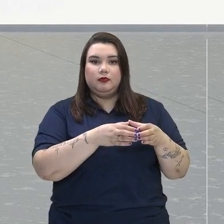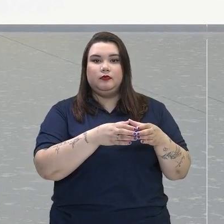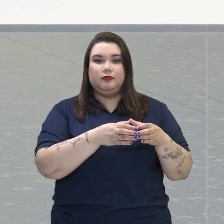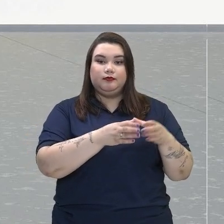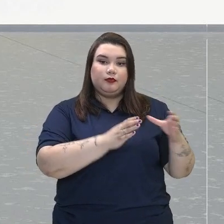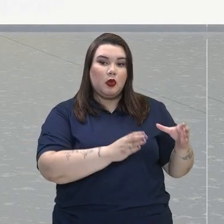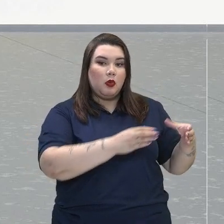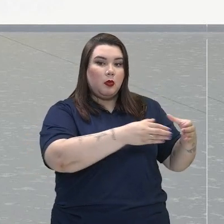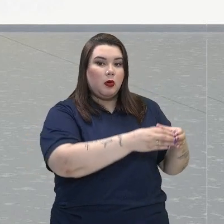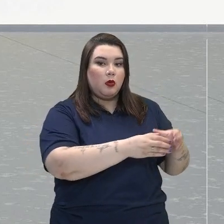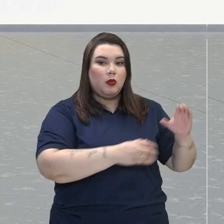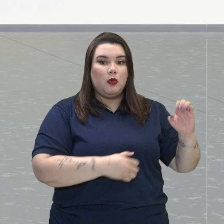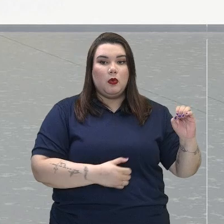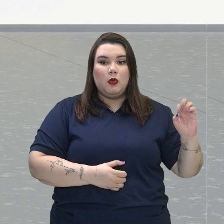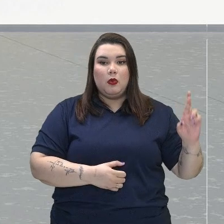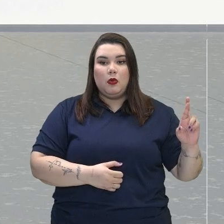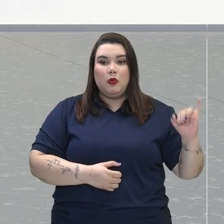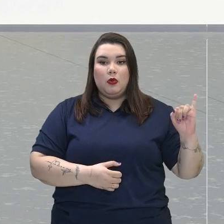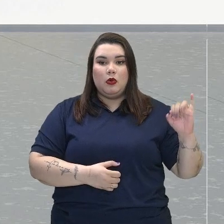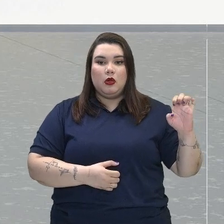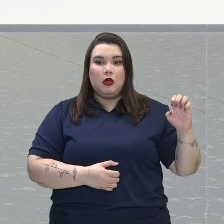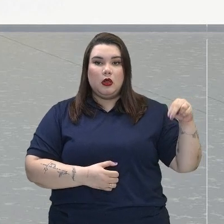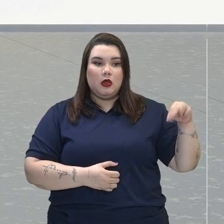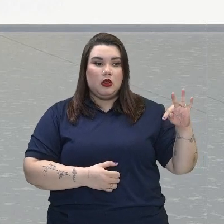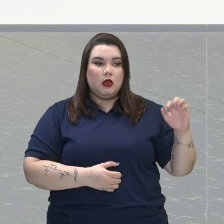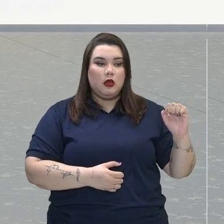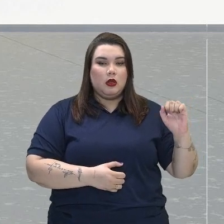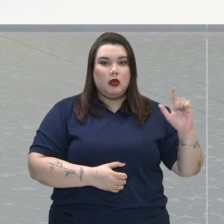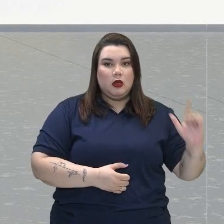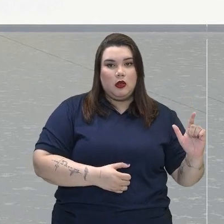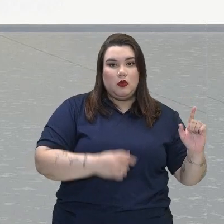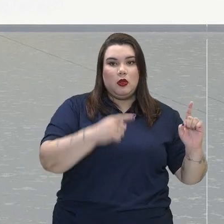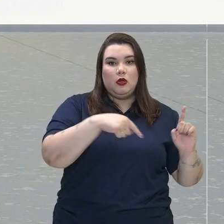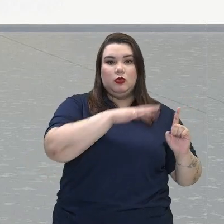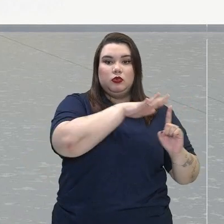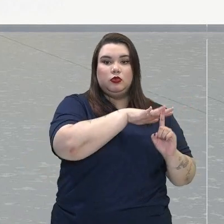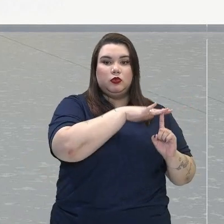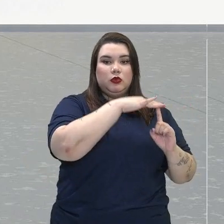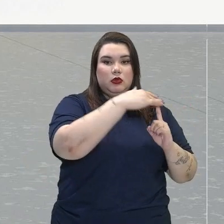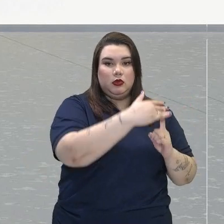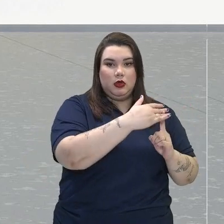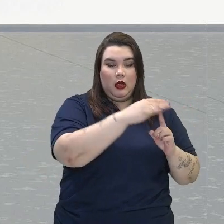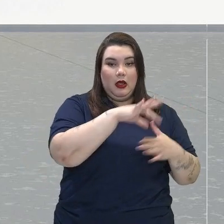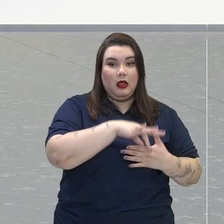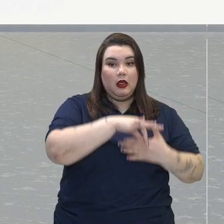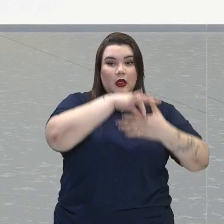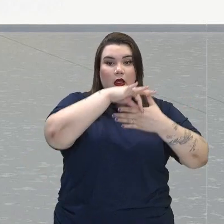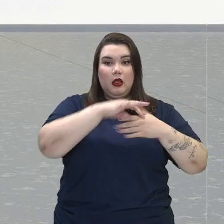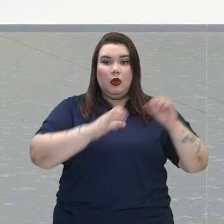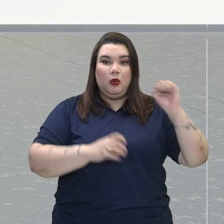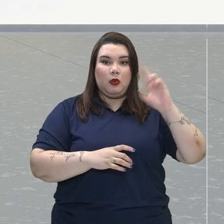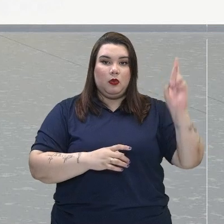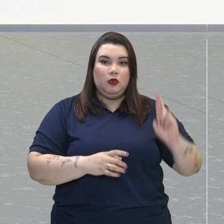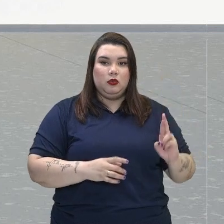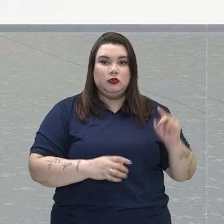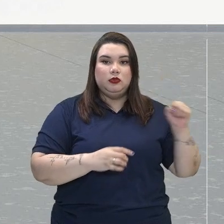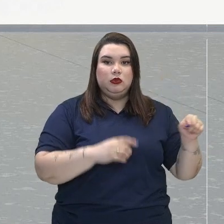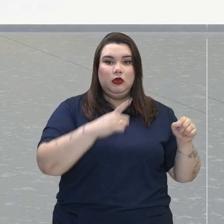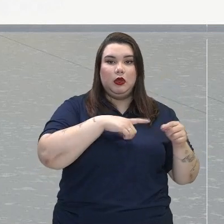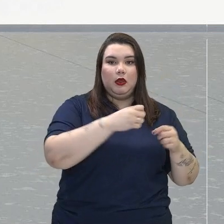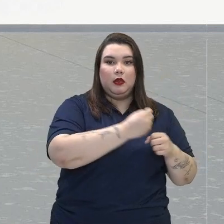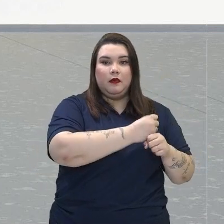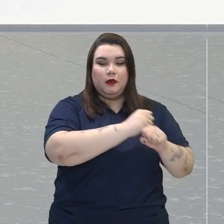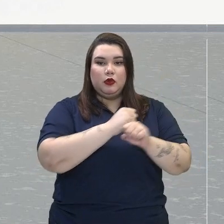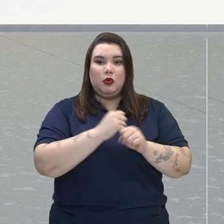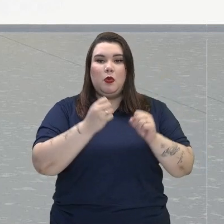bloco oriental, que é liderado pela União Soviética. Esse bloco socialista, ele defendia